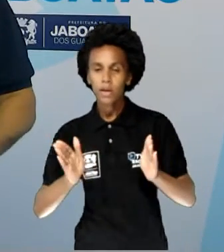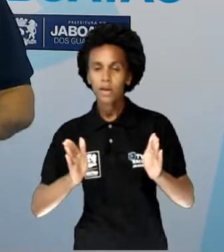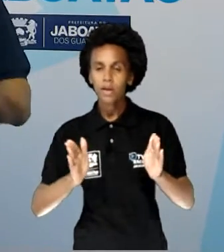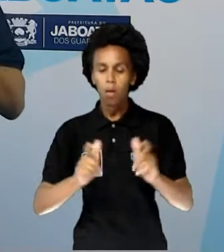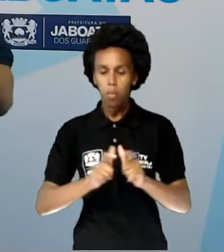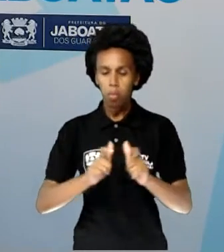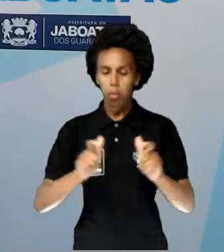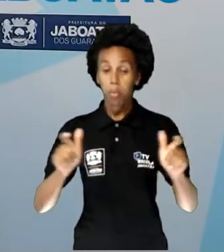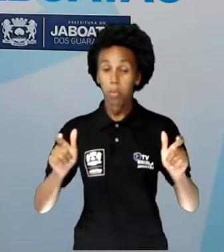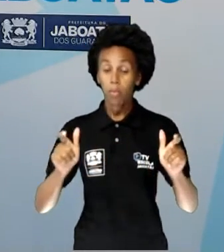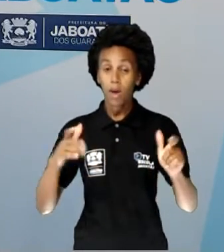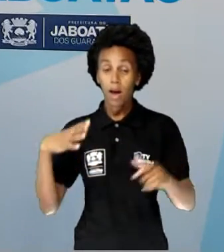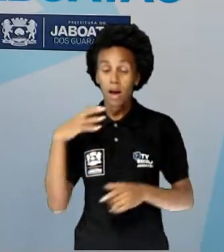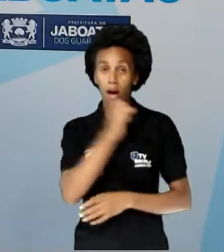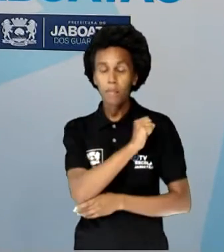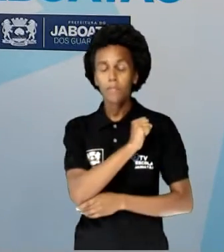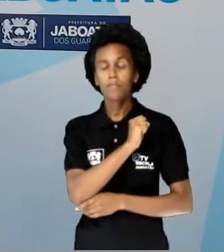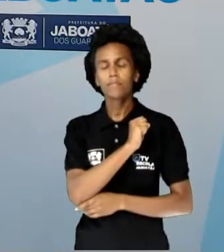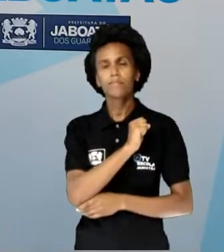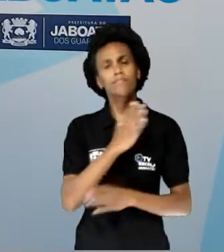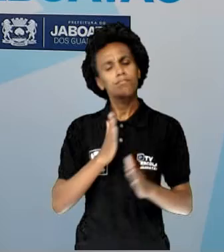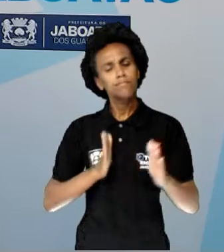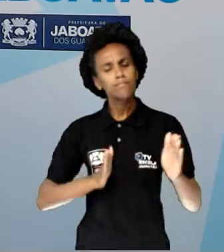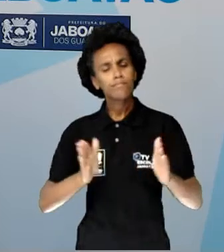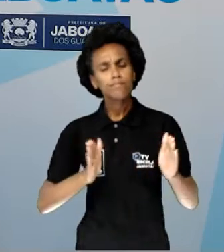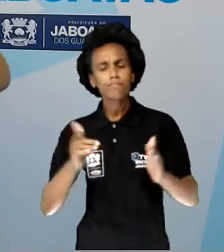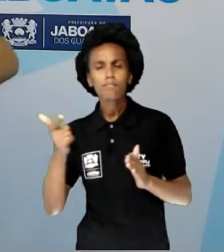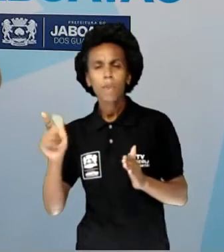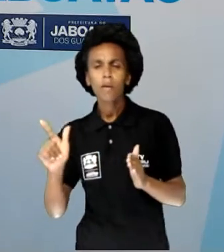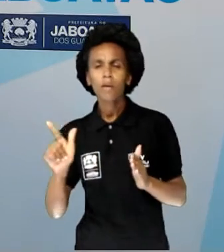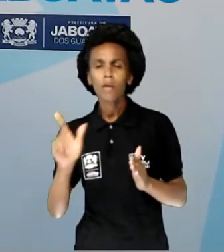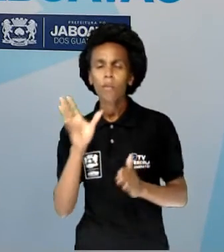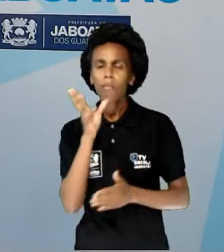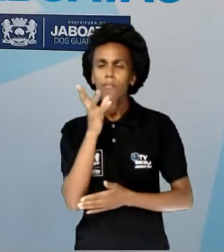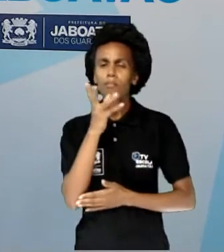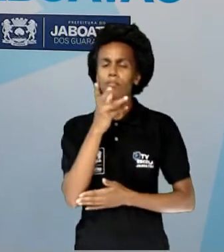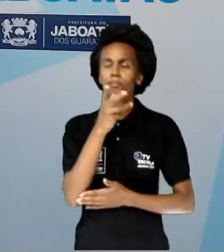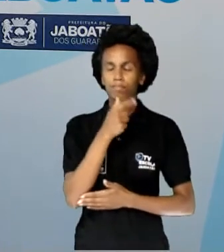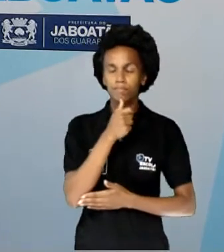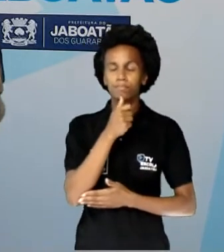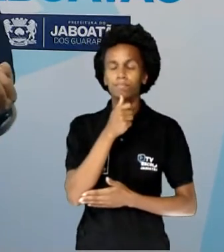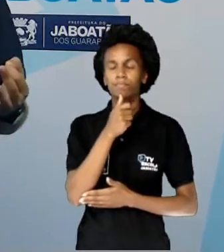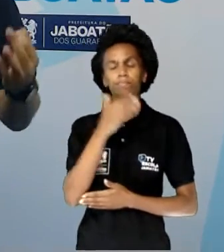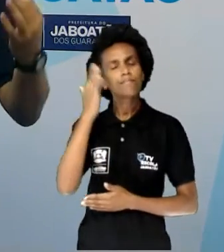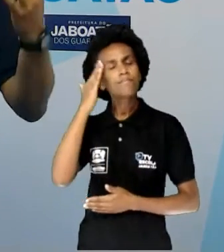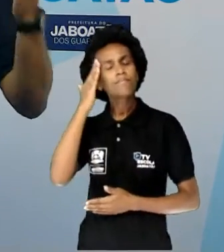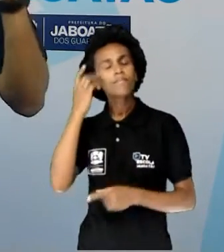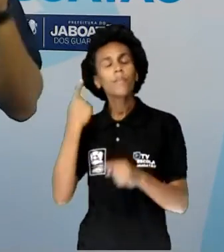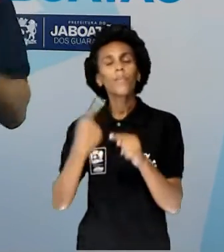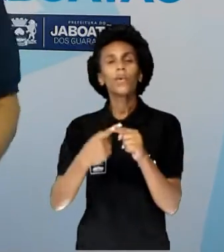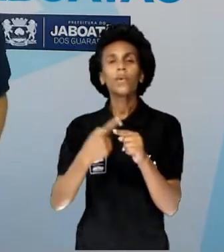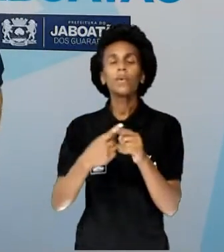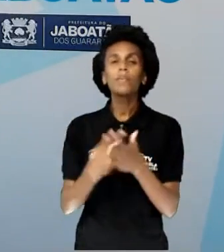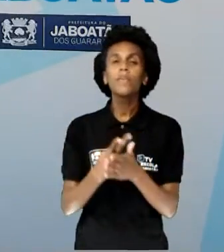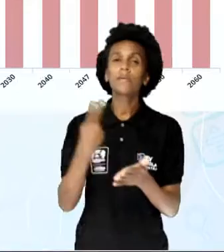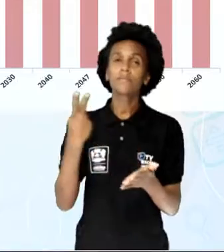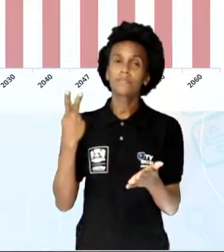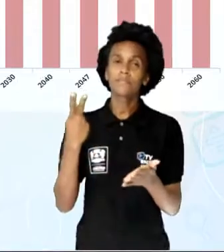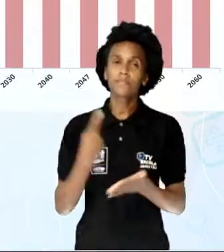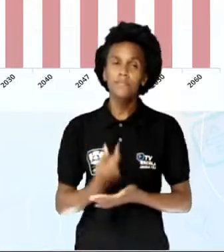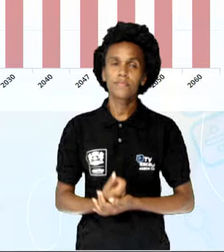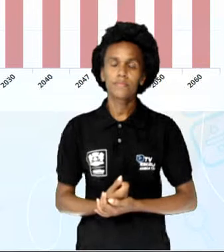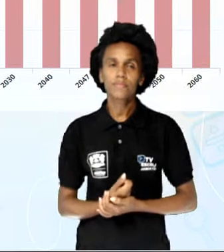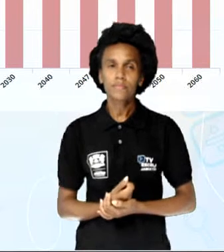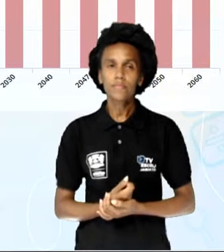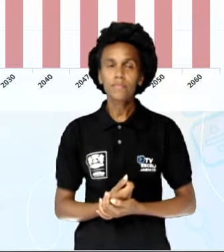outros momentos a população cresceu mais lentamente. Mas vamos entender o porquê isso, como é que isso aconteceu.